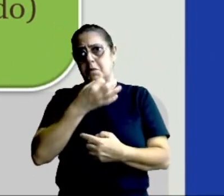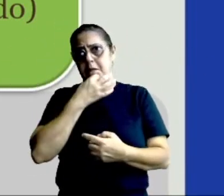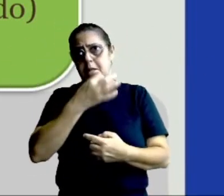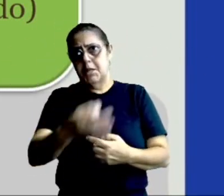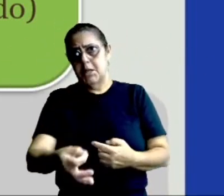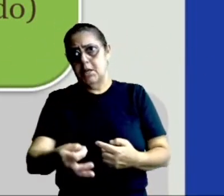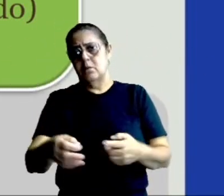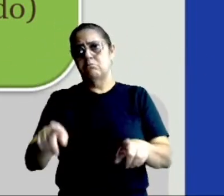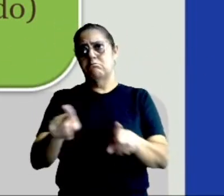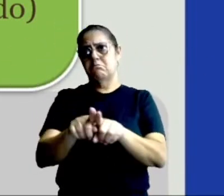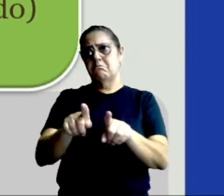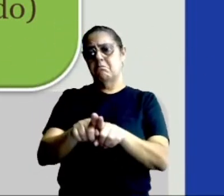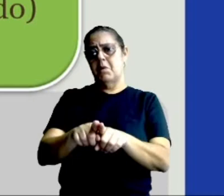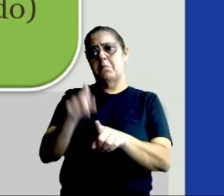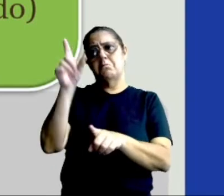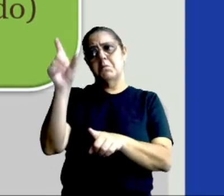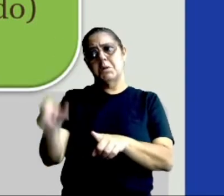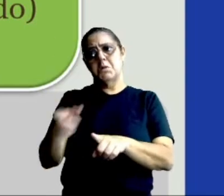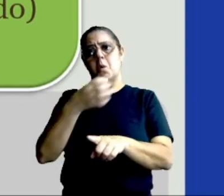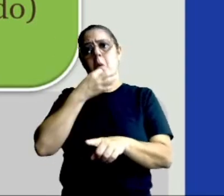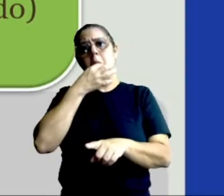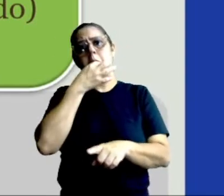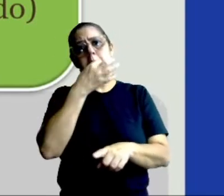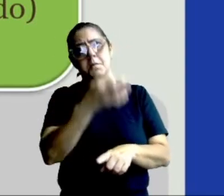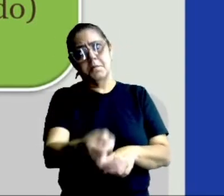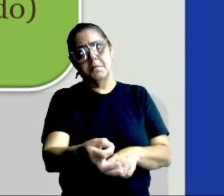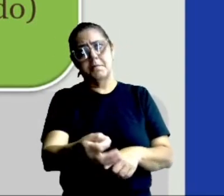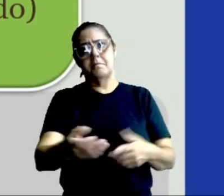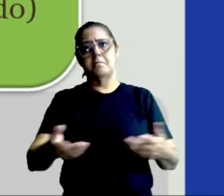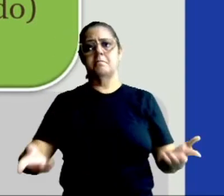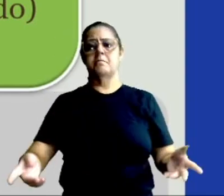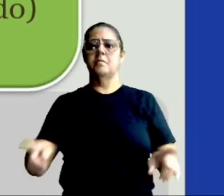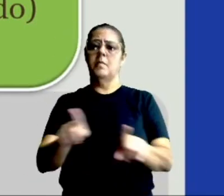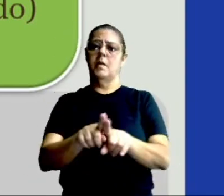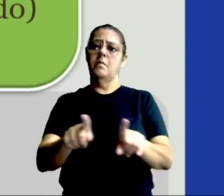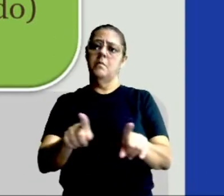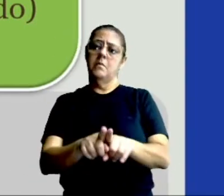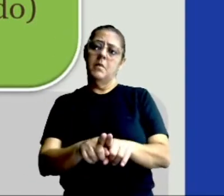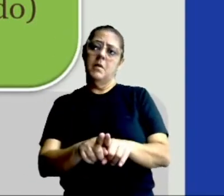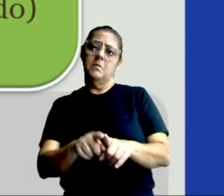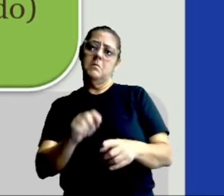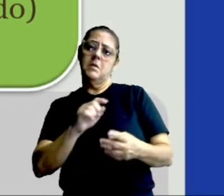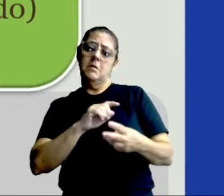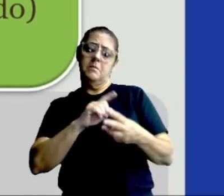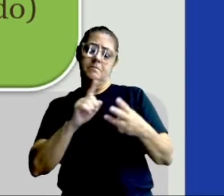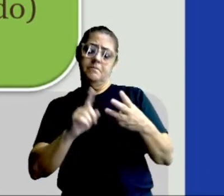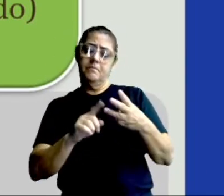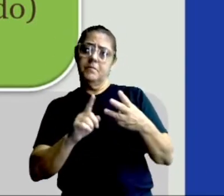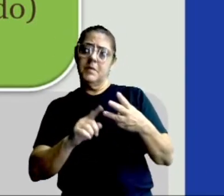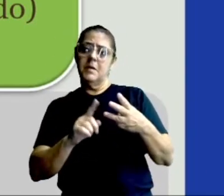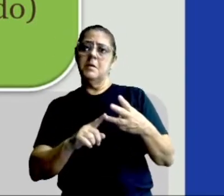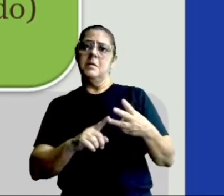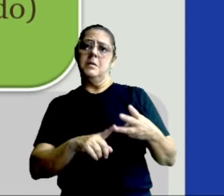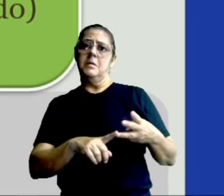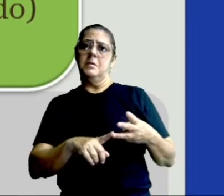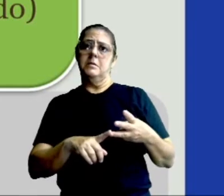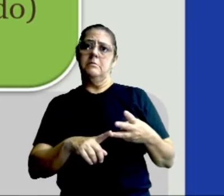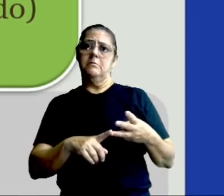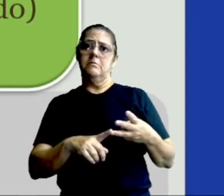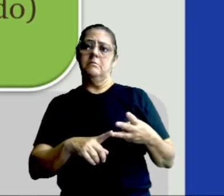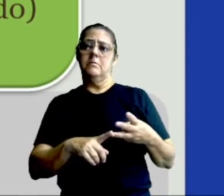opinião da você a oportunidade de expressar sua opinião e temos também os tipos de textos expositivos